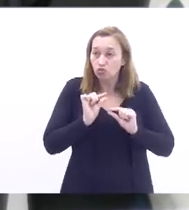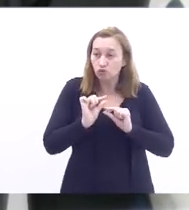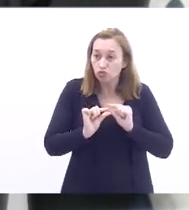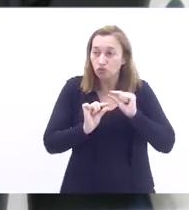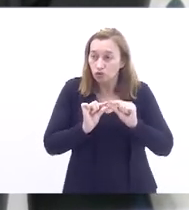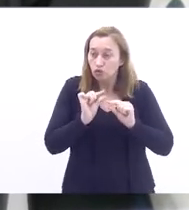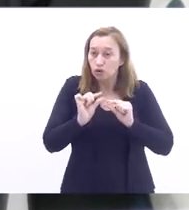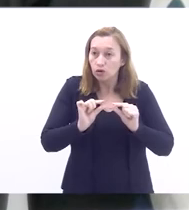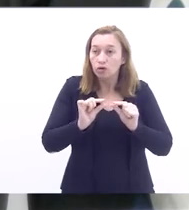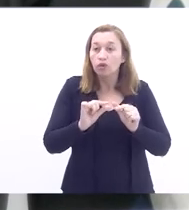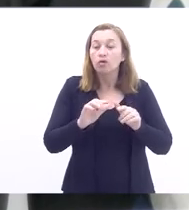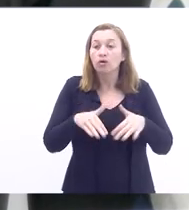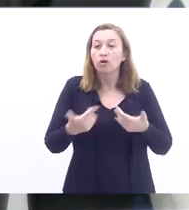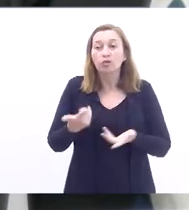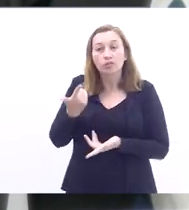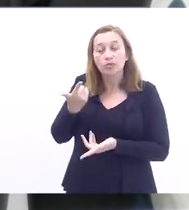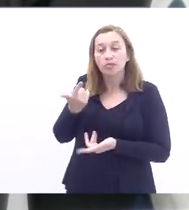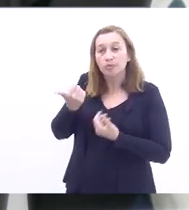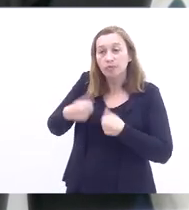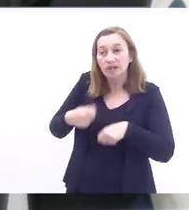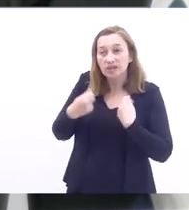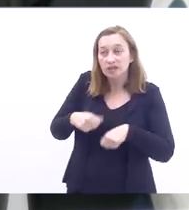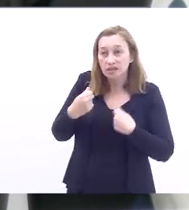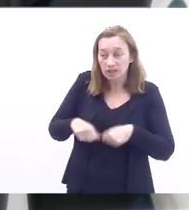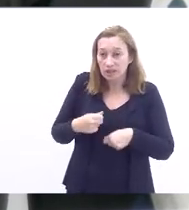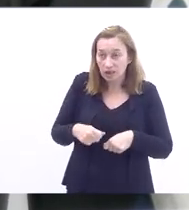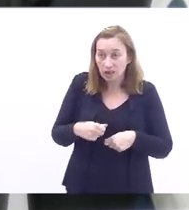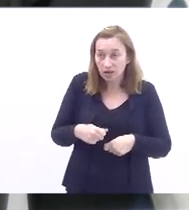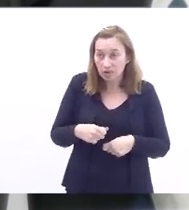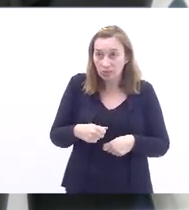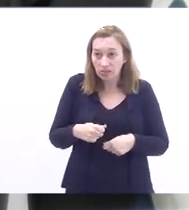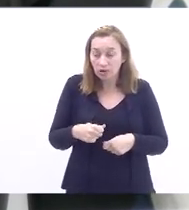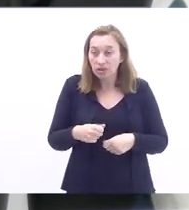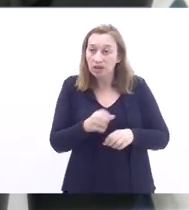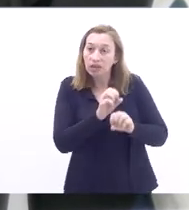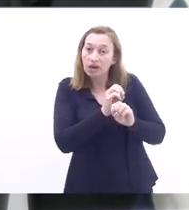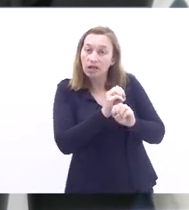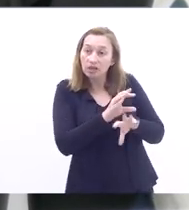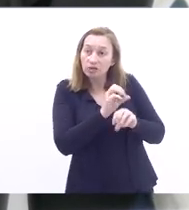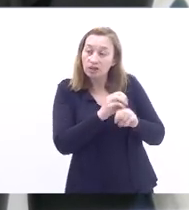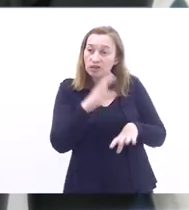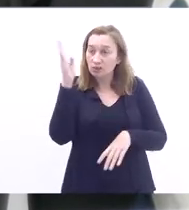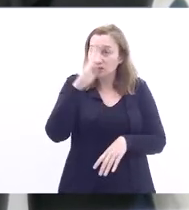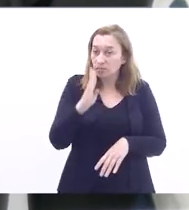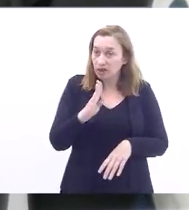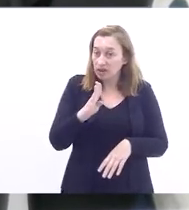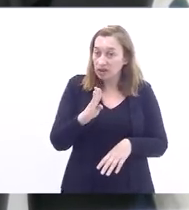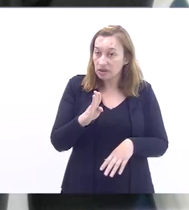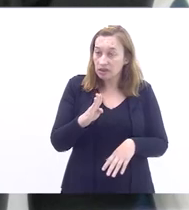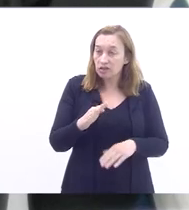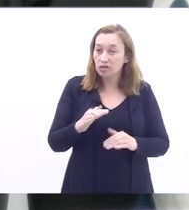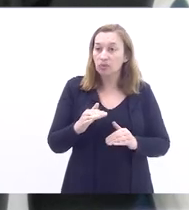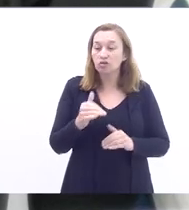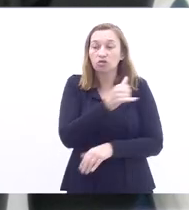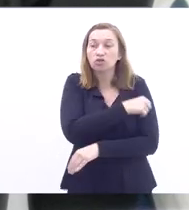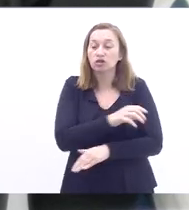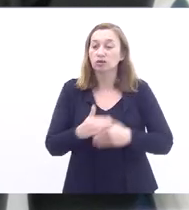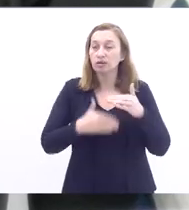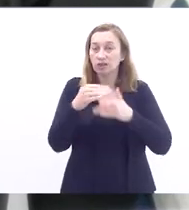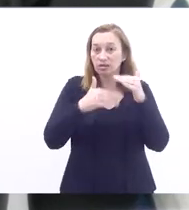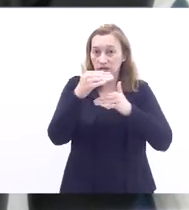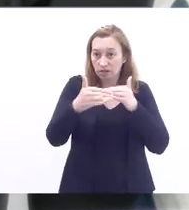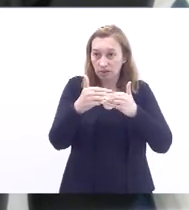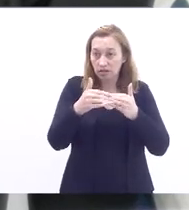a gente precisa passa o longo que eu que preciso de Educação do Brasil até o Rio de Janeiro para poder crescer e se desenvolver